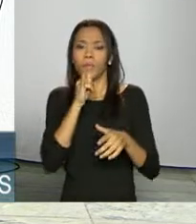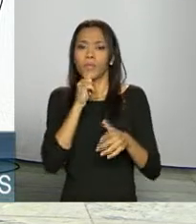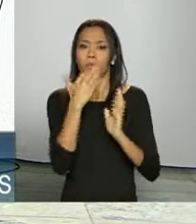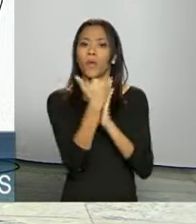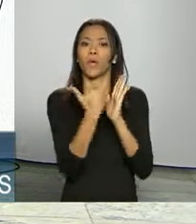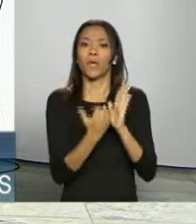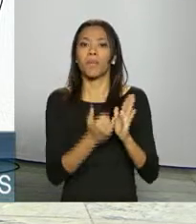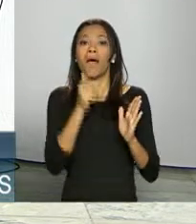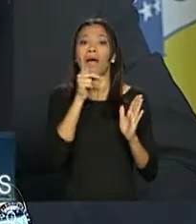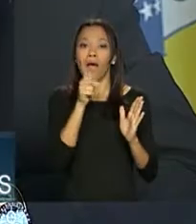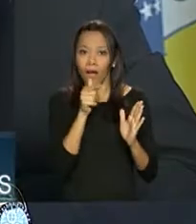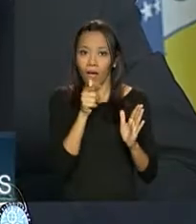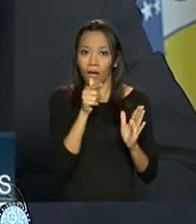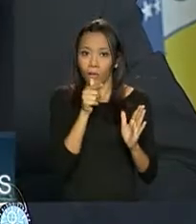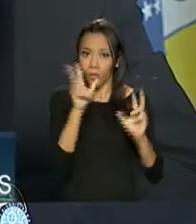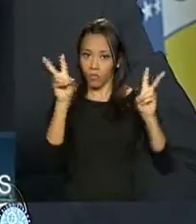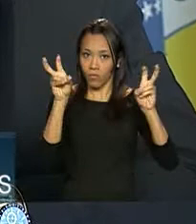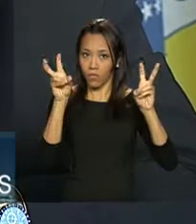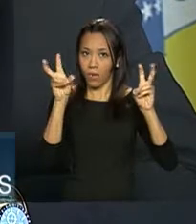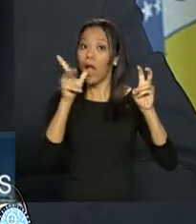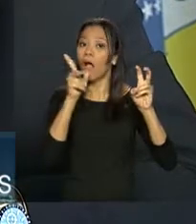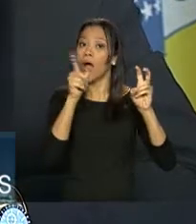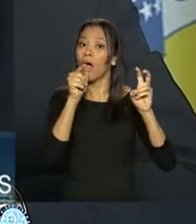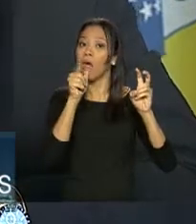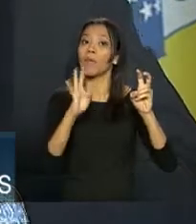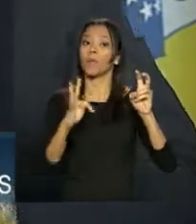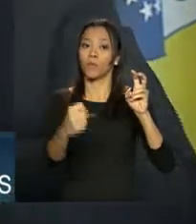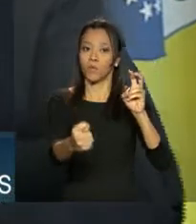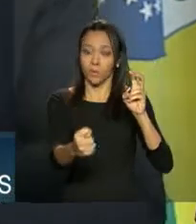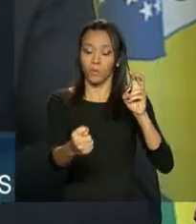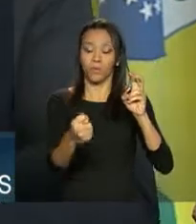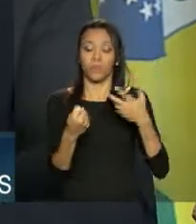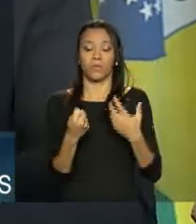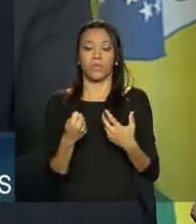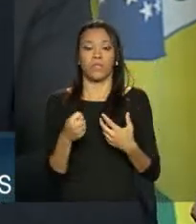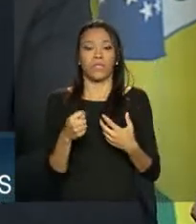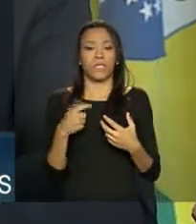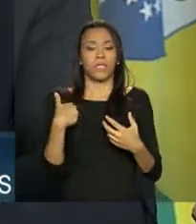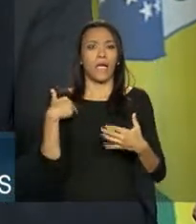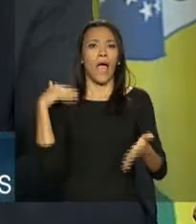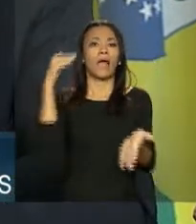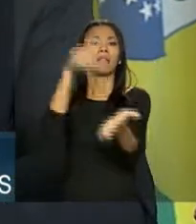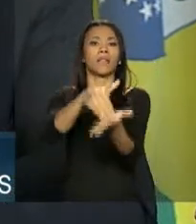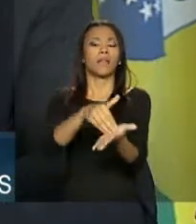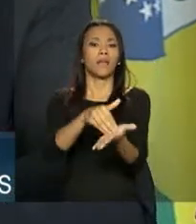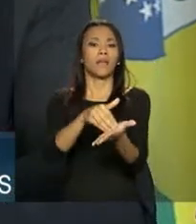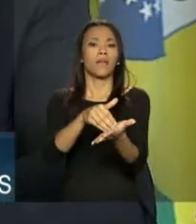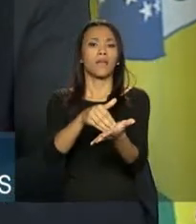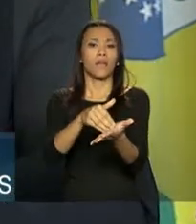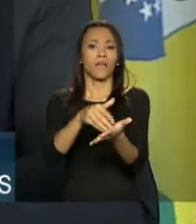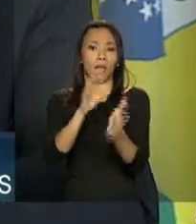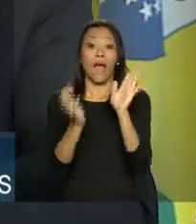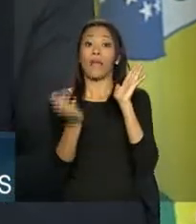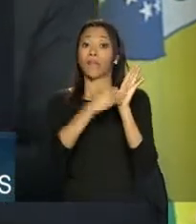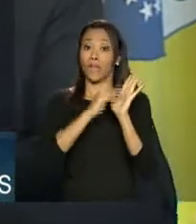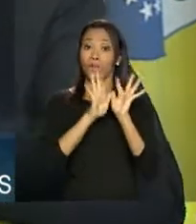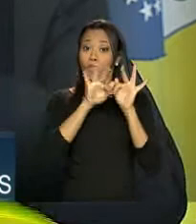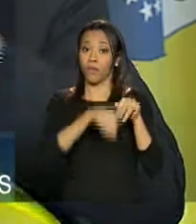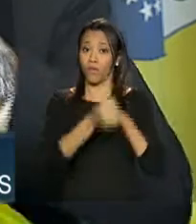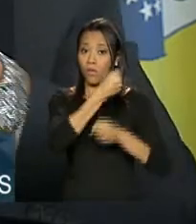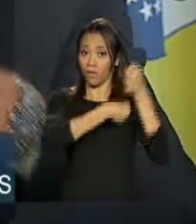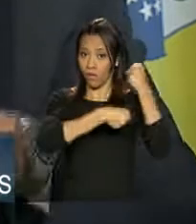Todos nós temos que lembraram e perceber que até o final do ano passado foram